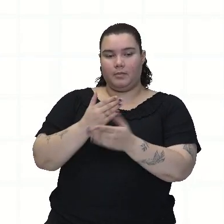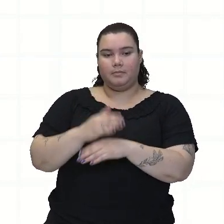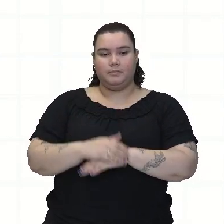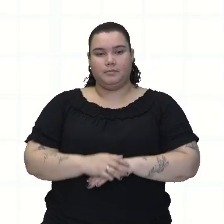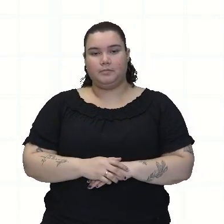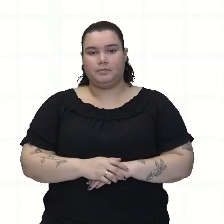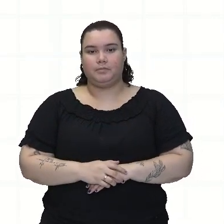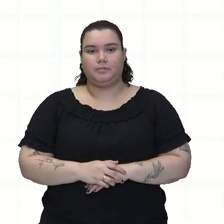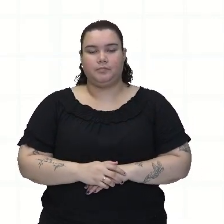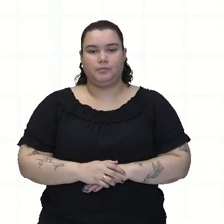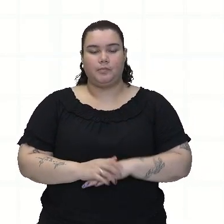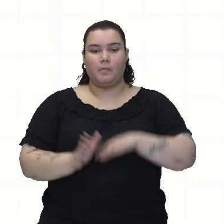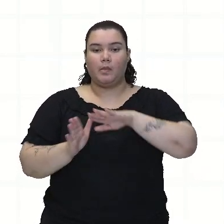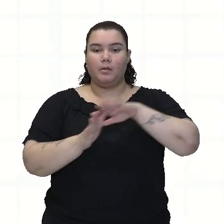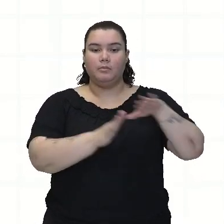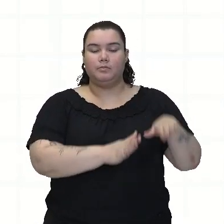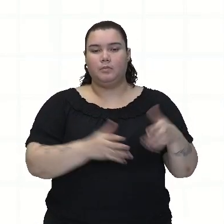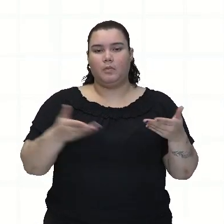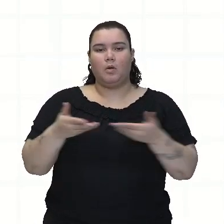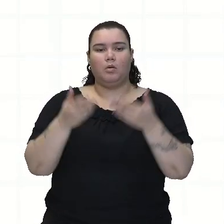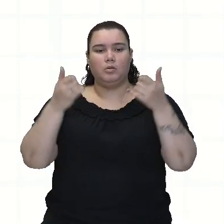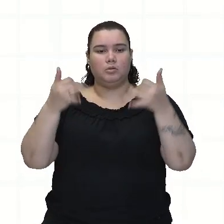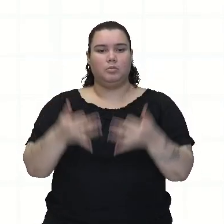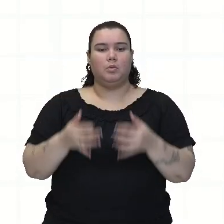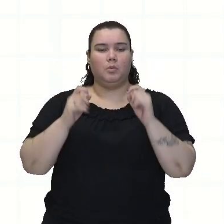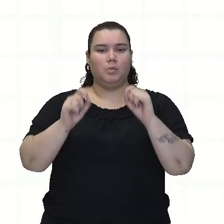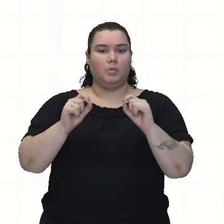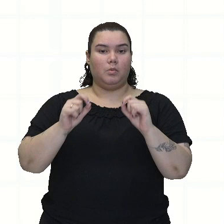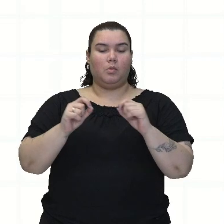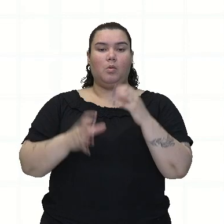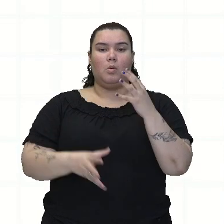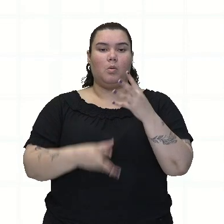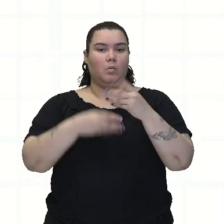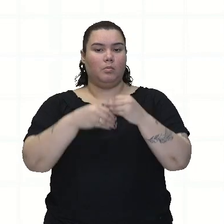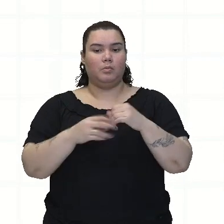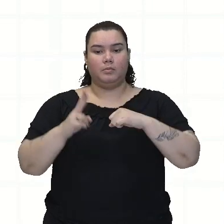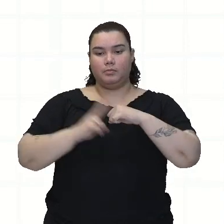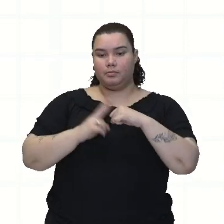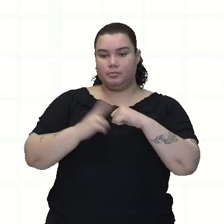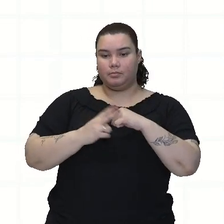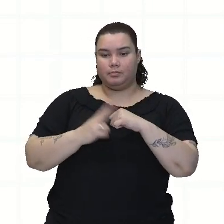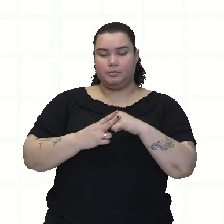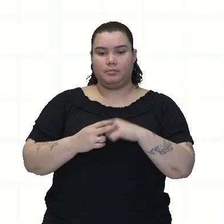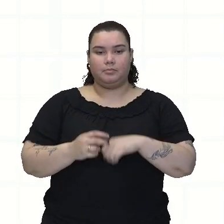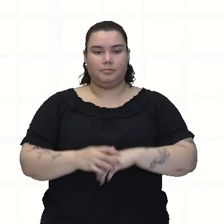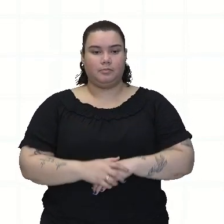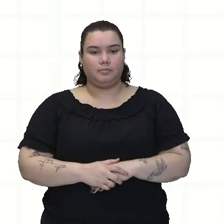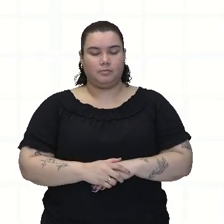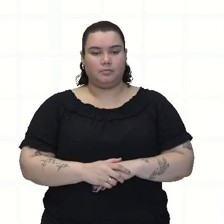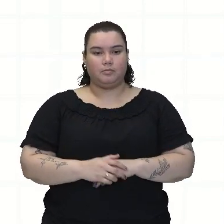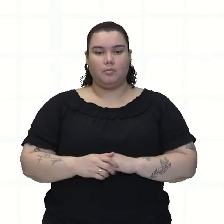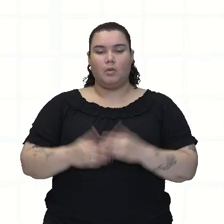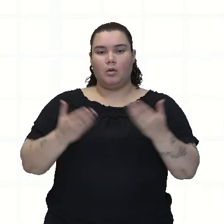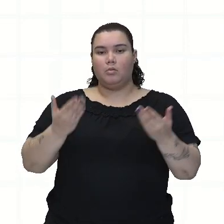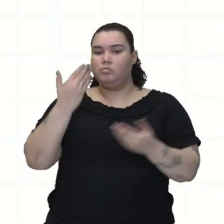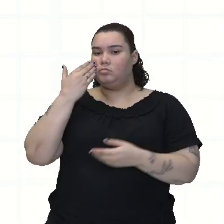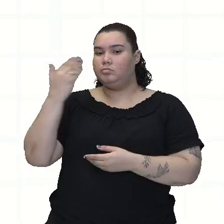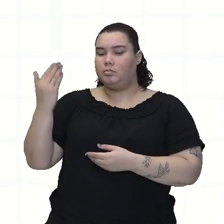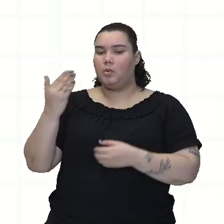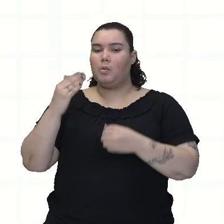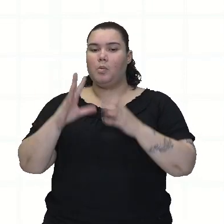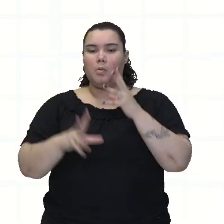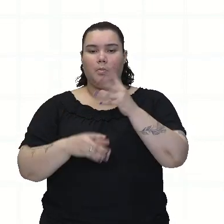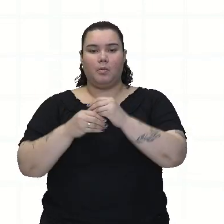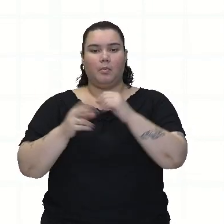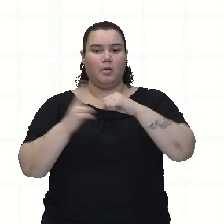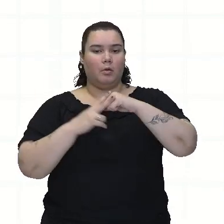Vamos começar então com os nossos termos, falando sobre o complemento verbal, tá? A definição, complemento